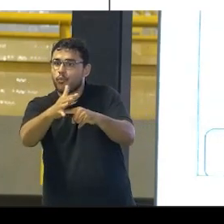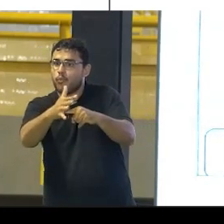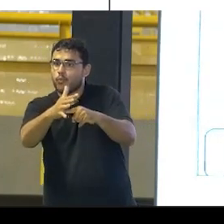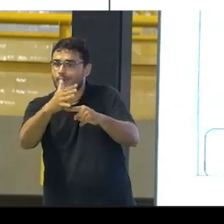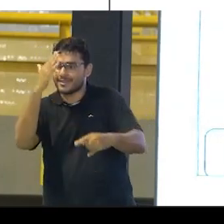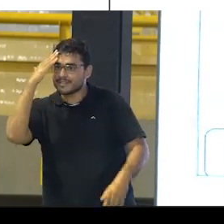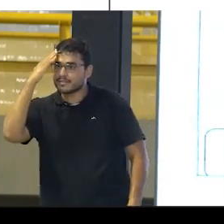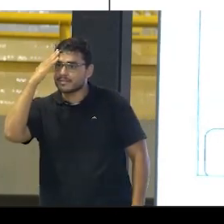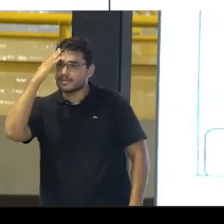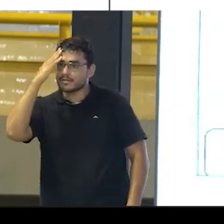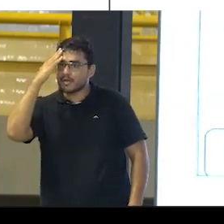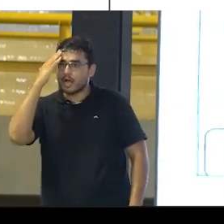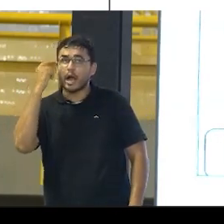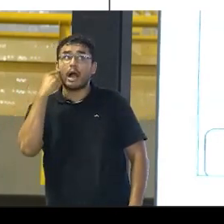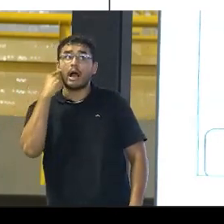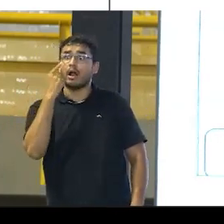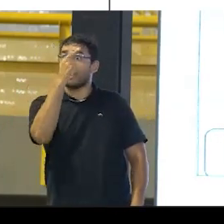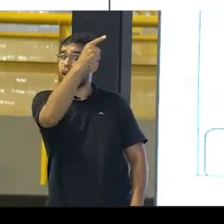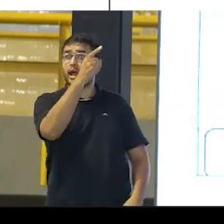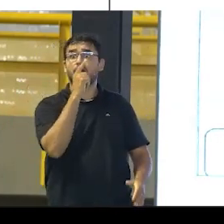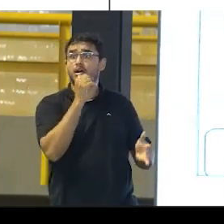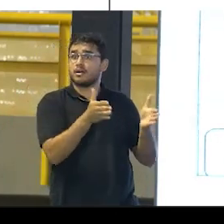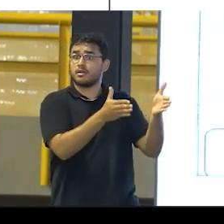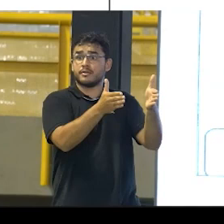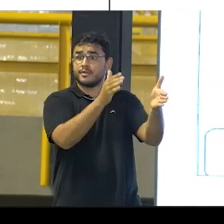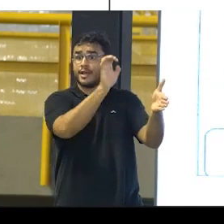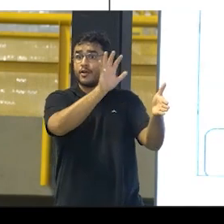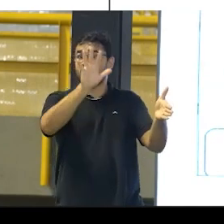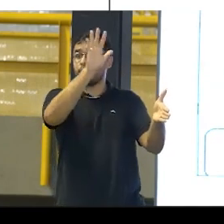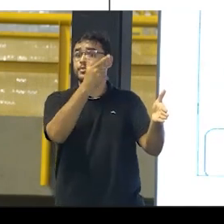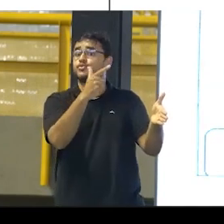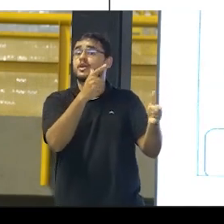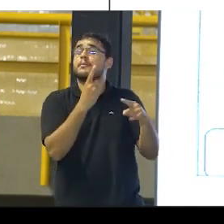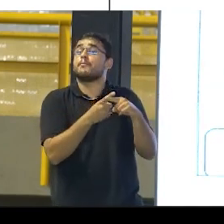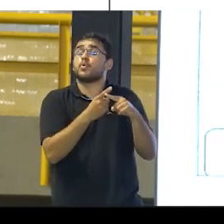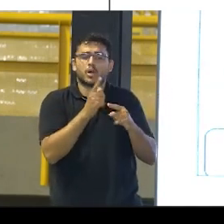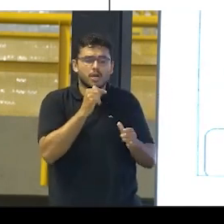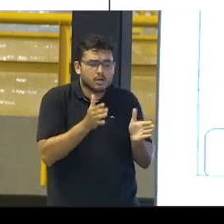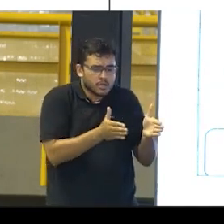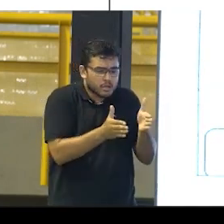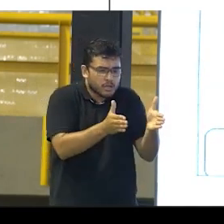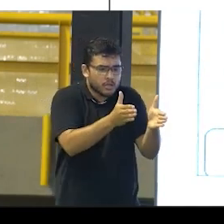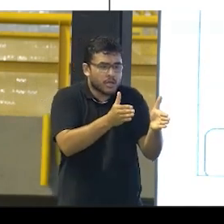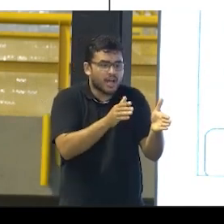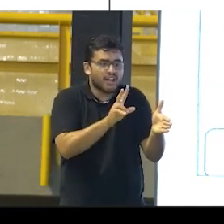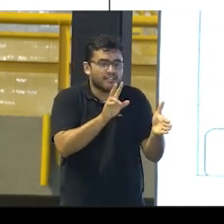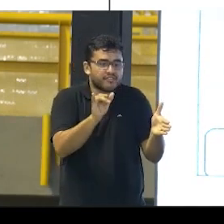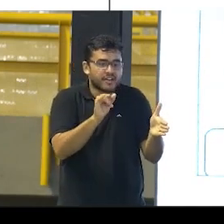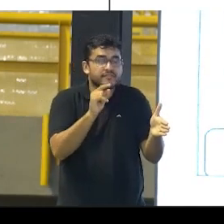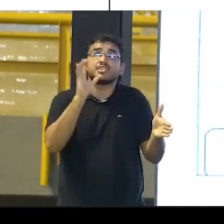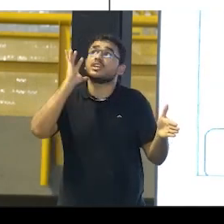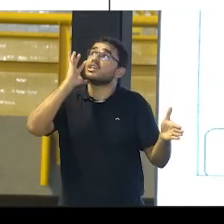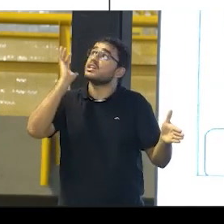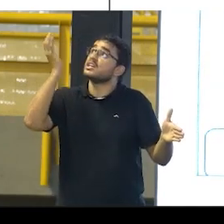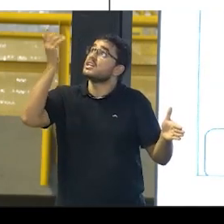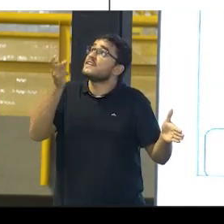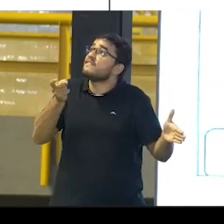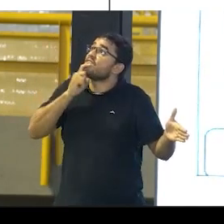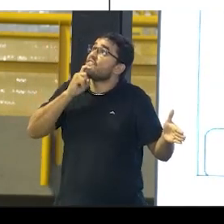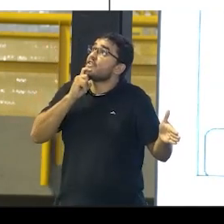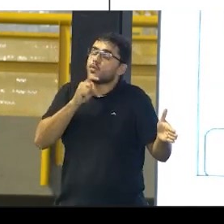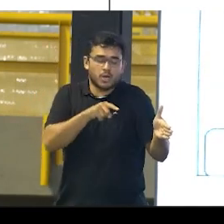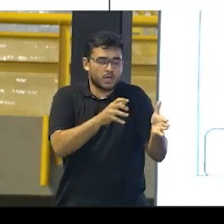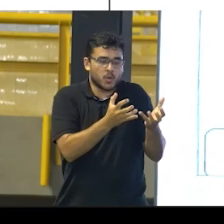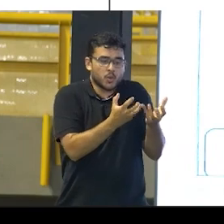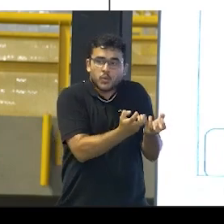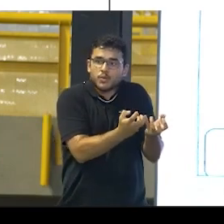produzir. Certo? Então nem todo país do mundo tem potencial para a produção de energia elétrica a partir